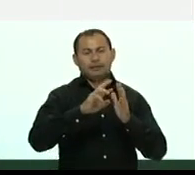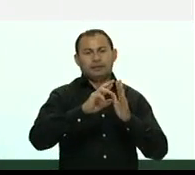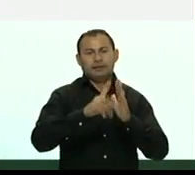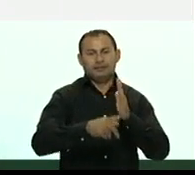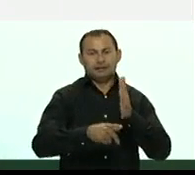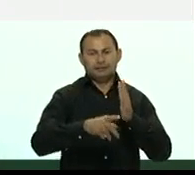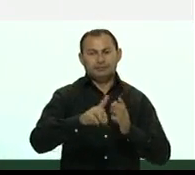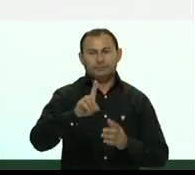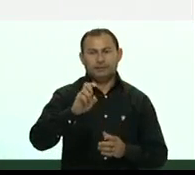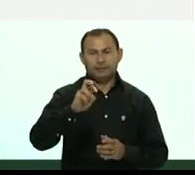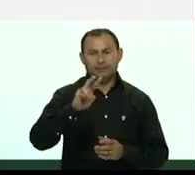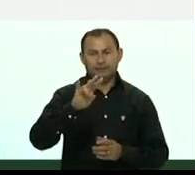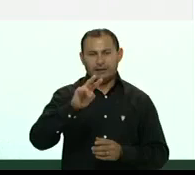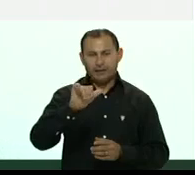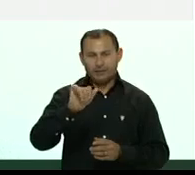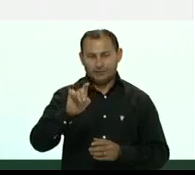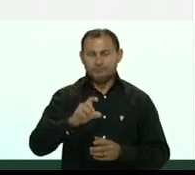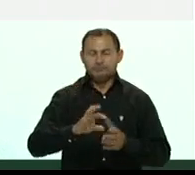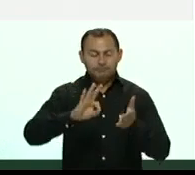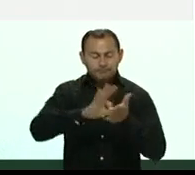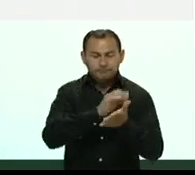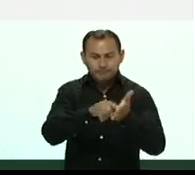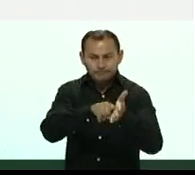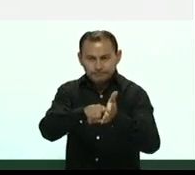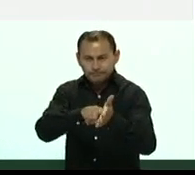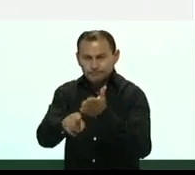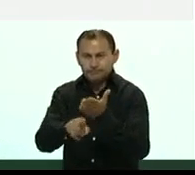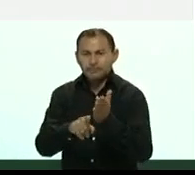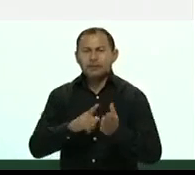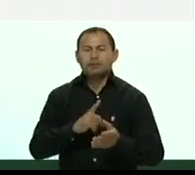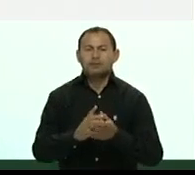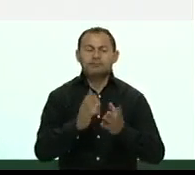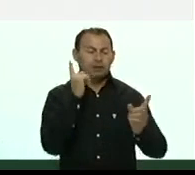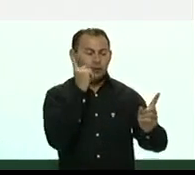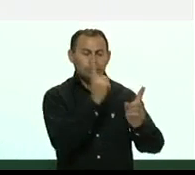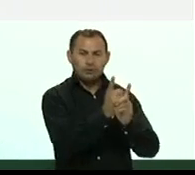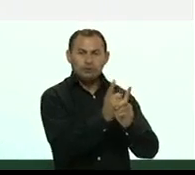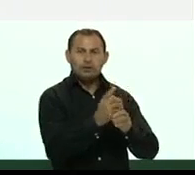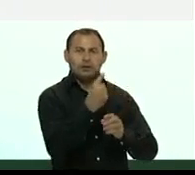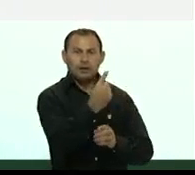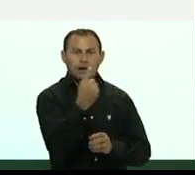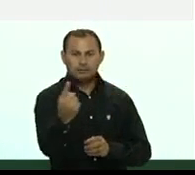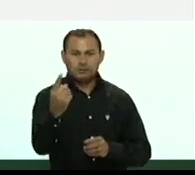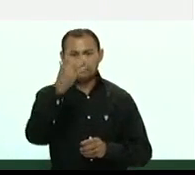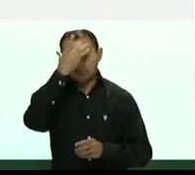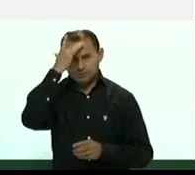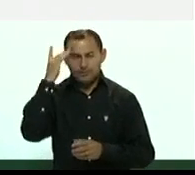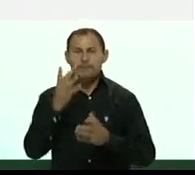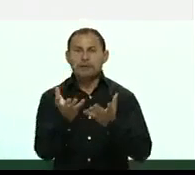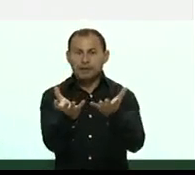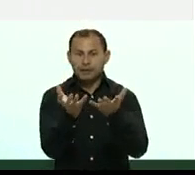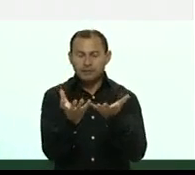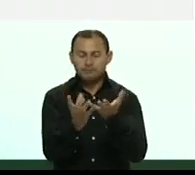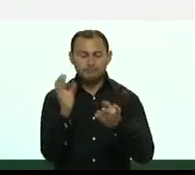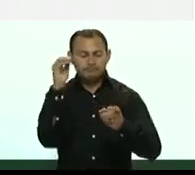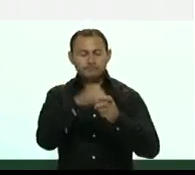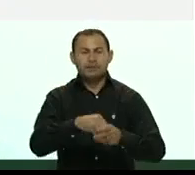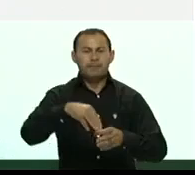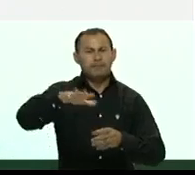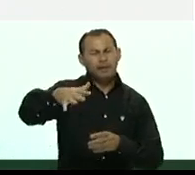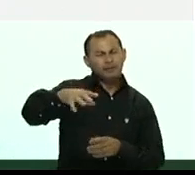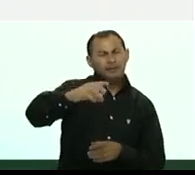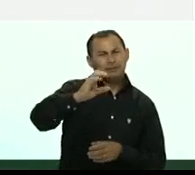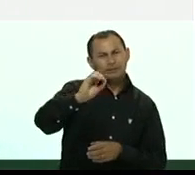tá? Pesquisando os assinantes existentes, descobriu que cada um pretendia instalar uma média